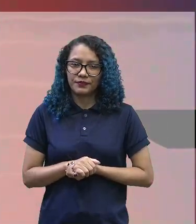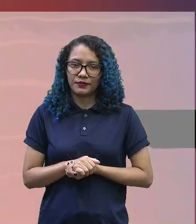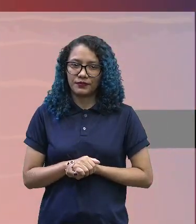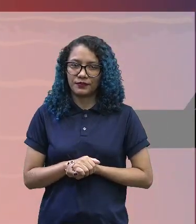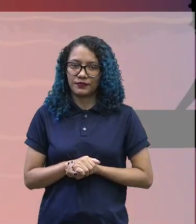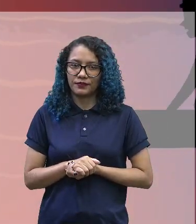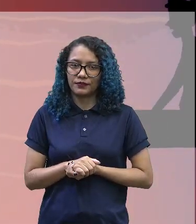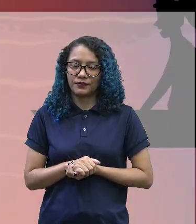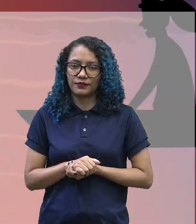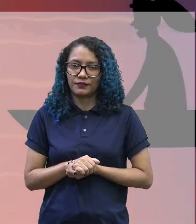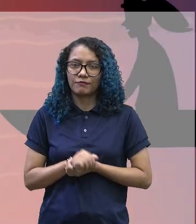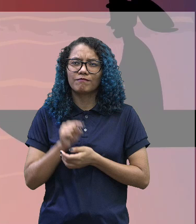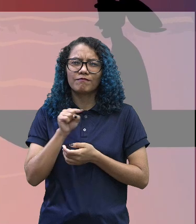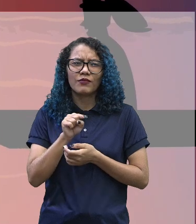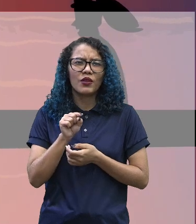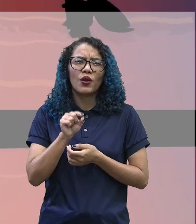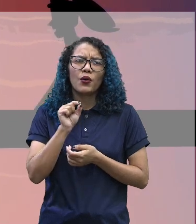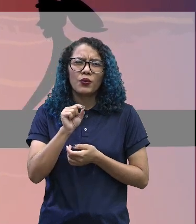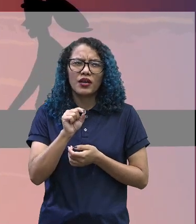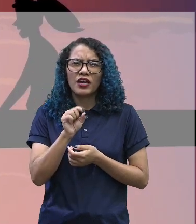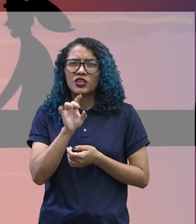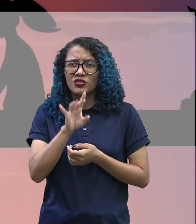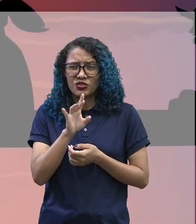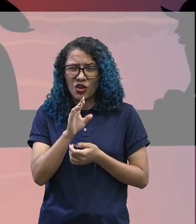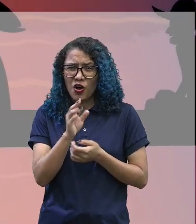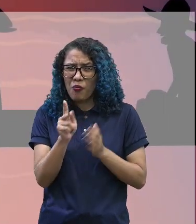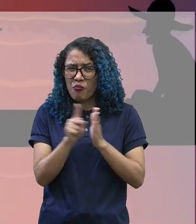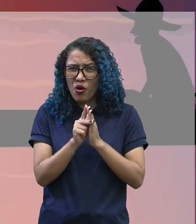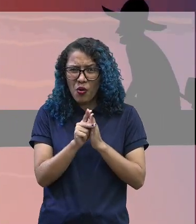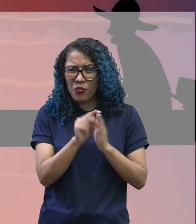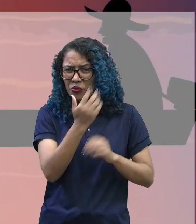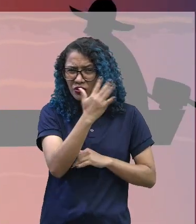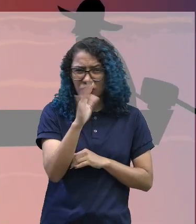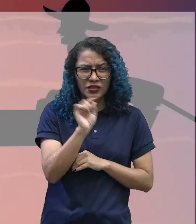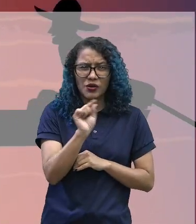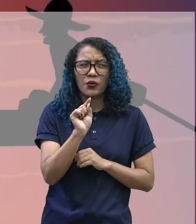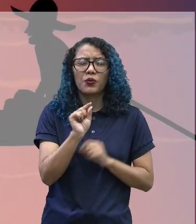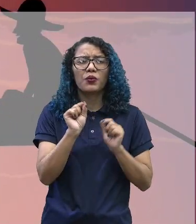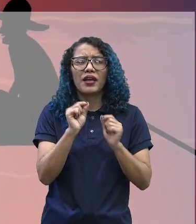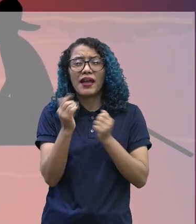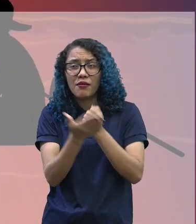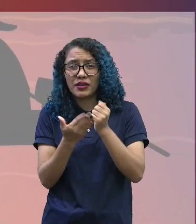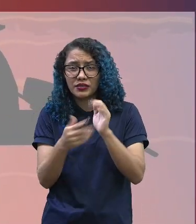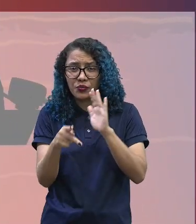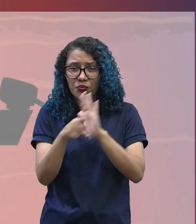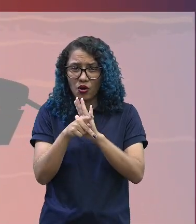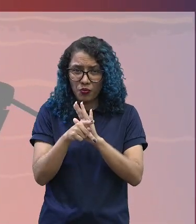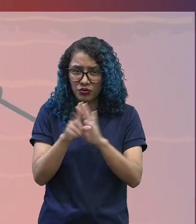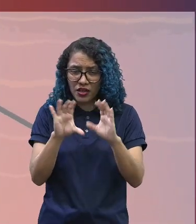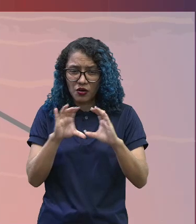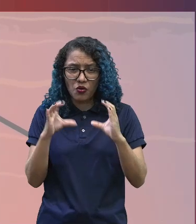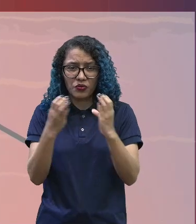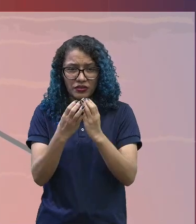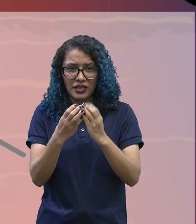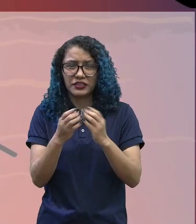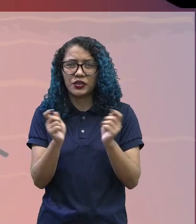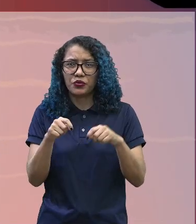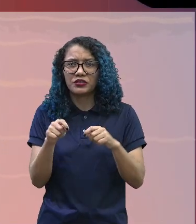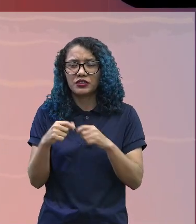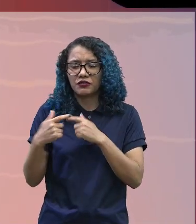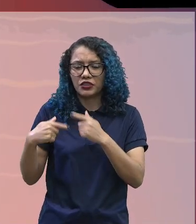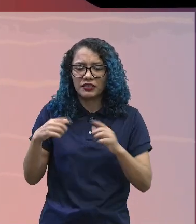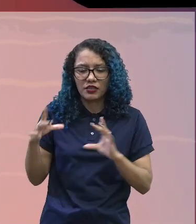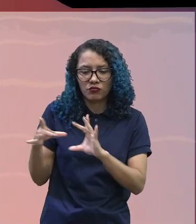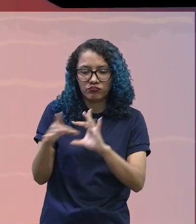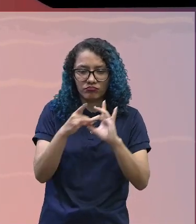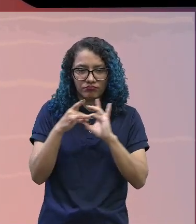O rio é mais do que um recurso natural. Ele é a essência da comunidade, o laço que une gerações e o coração que